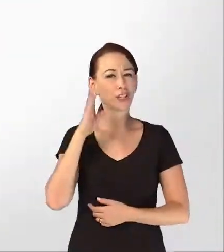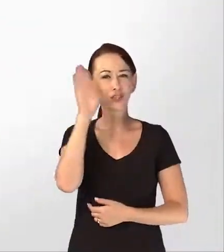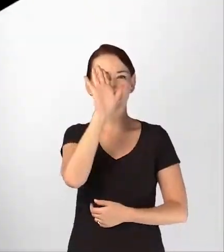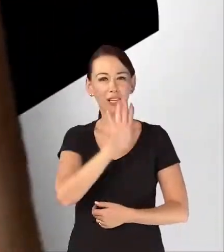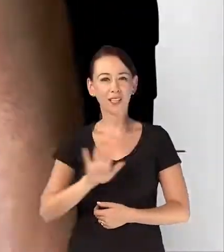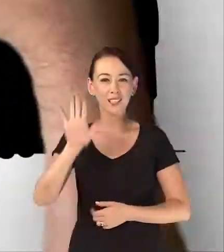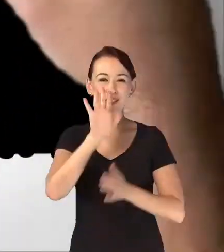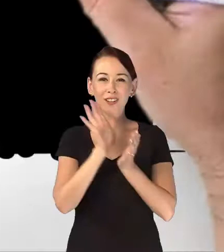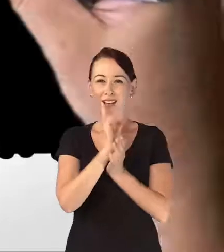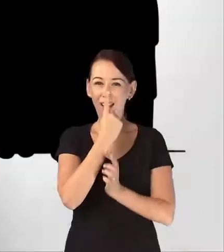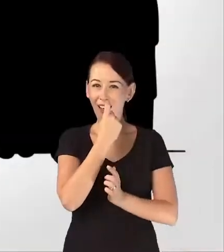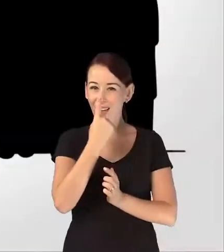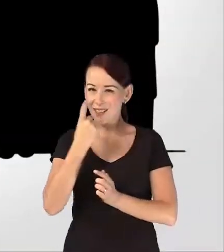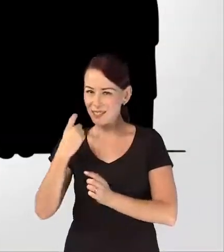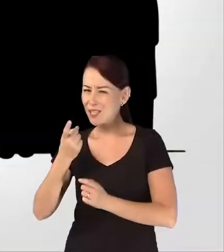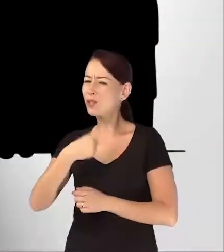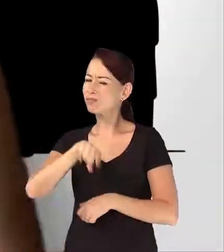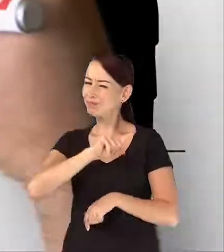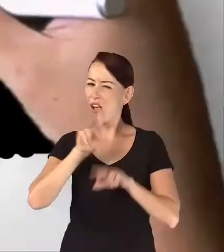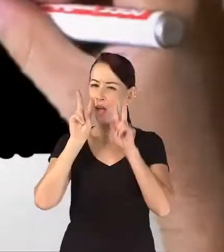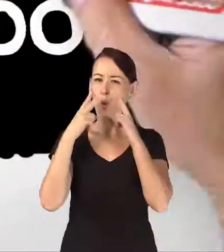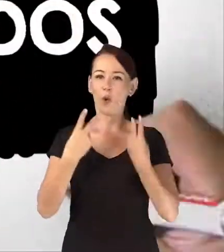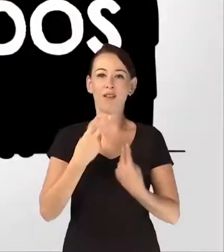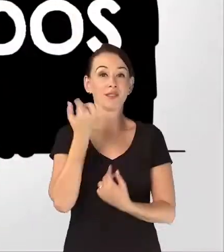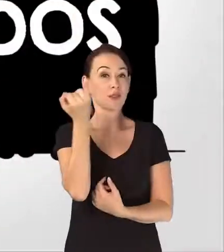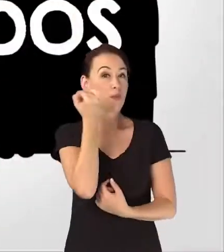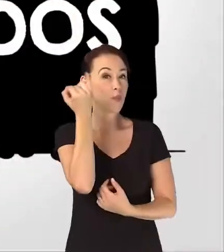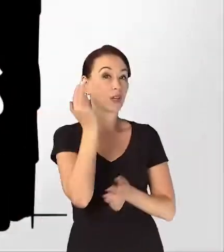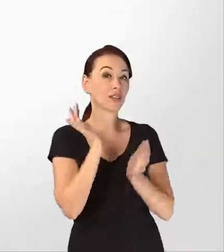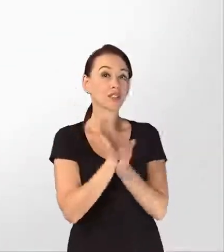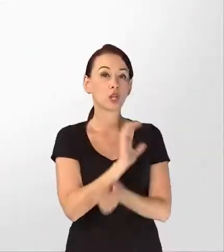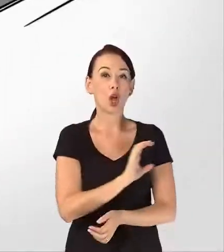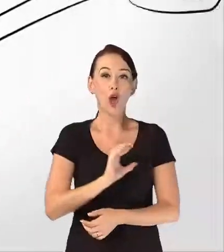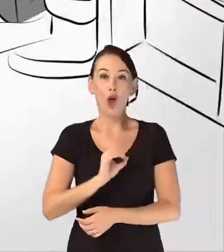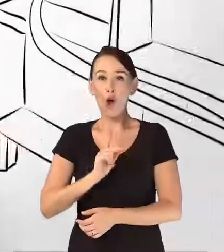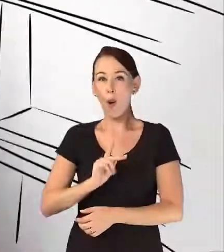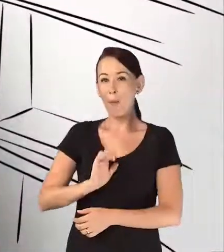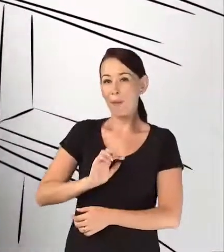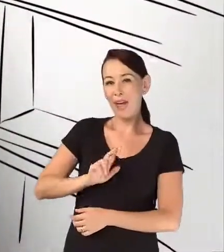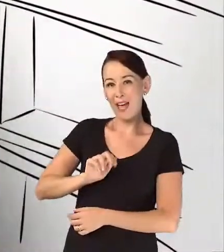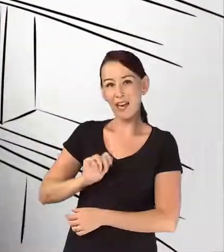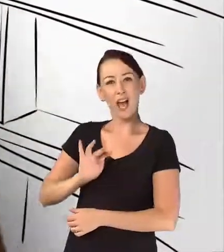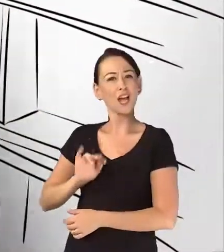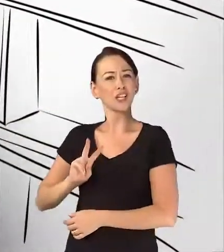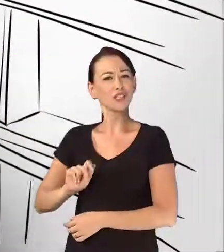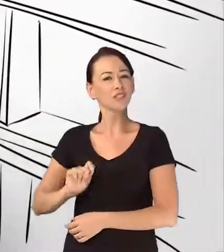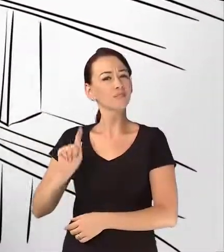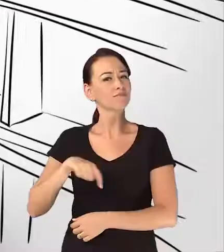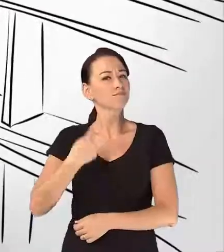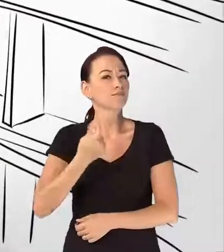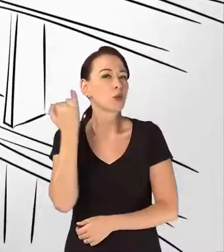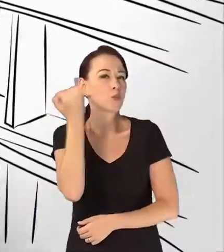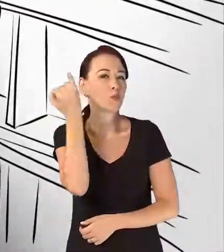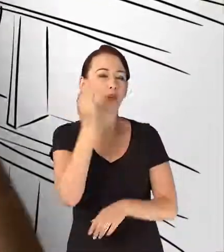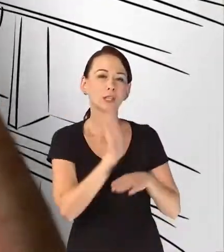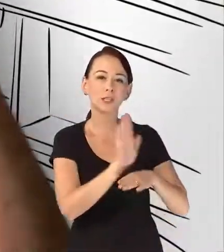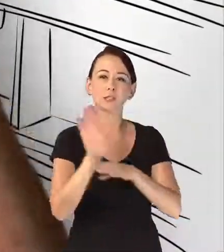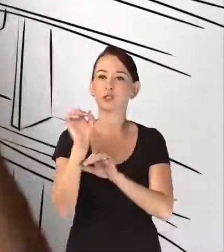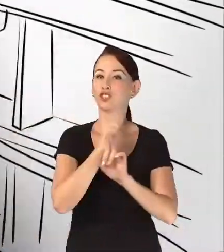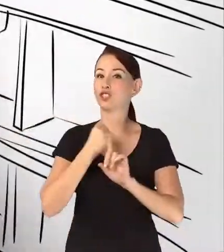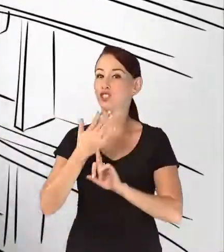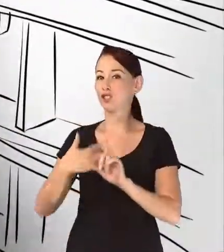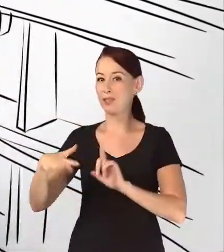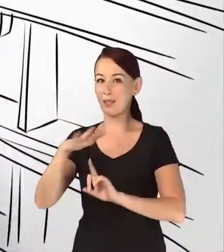A Política Nacional de Resíduos Sólidos reconhece a importância das cooperativas de catadores, que prestam